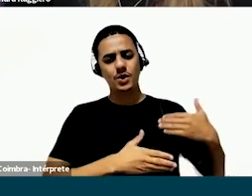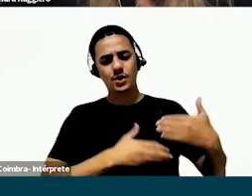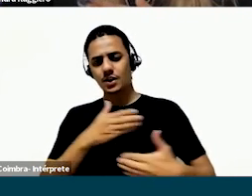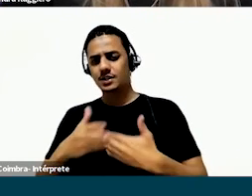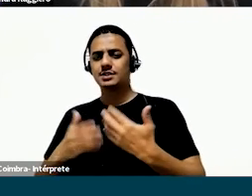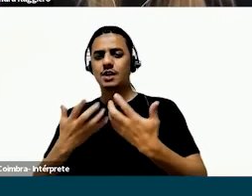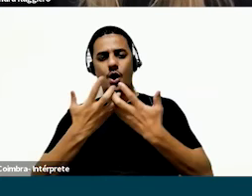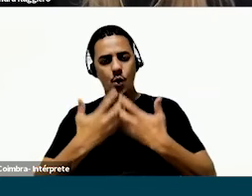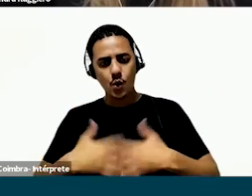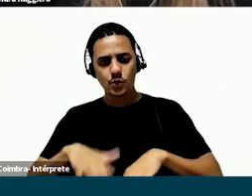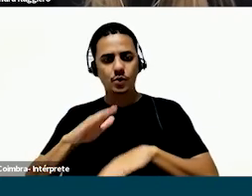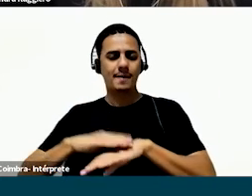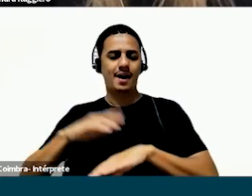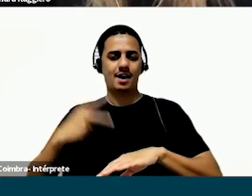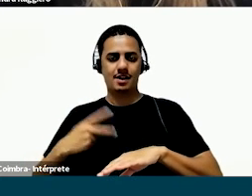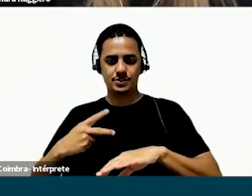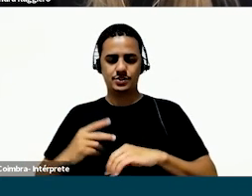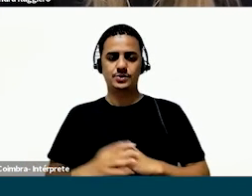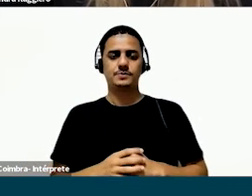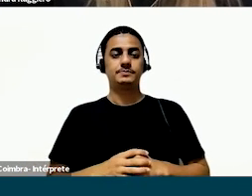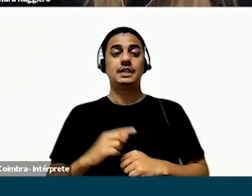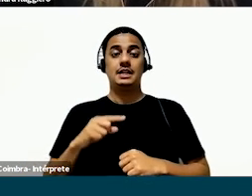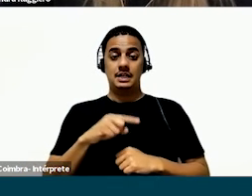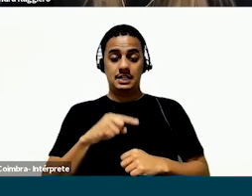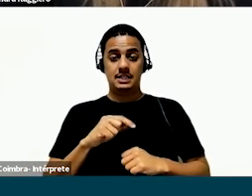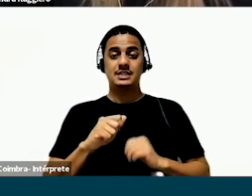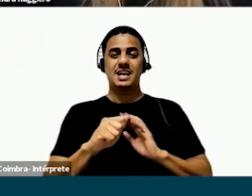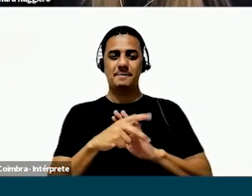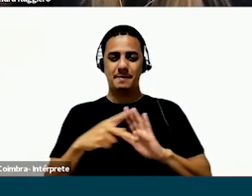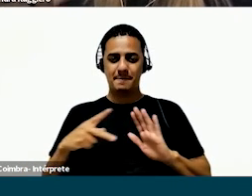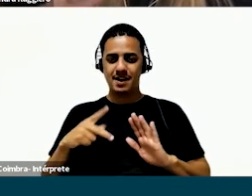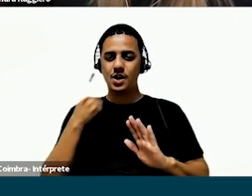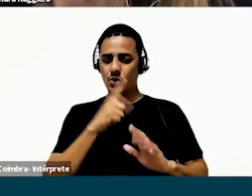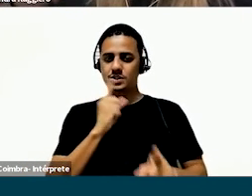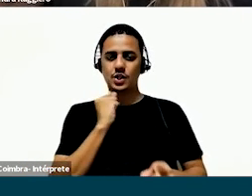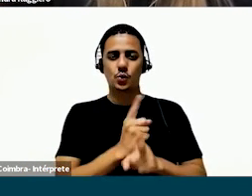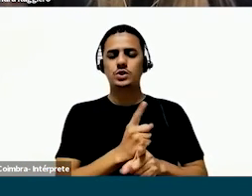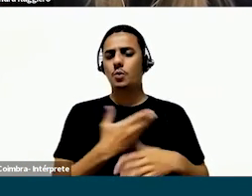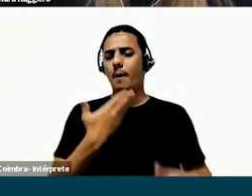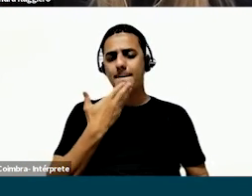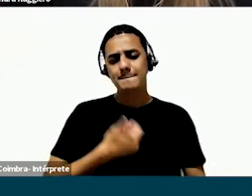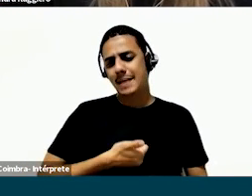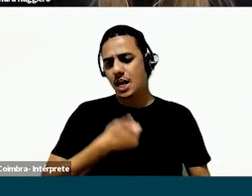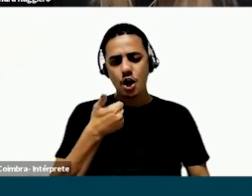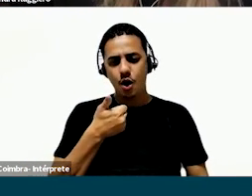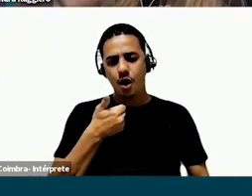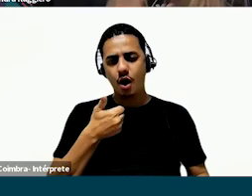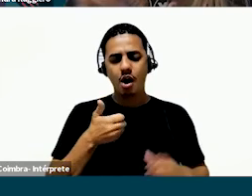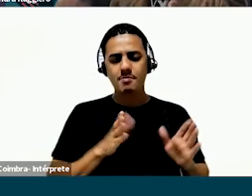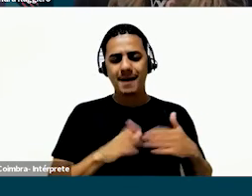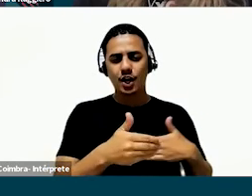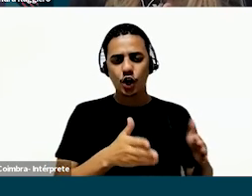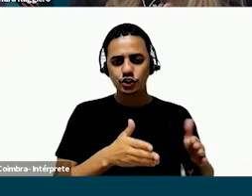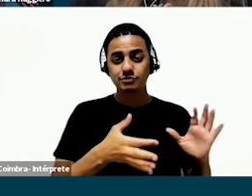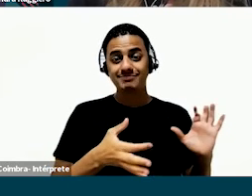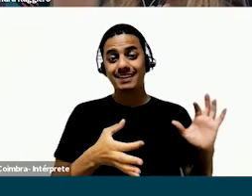um processo totalmente automatizado, onde a aplicação ela conseguia identificar os melhores pacotes para